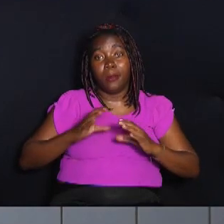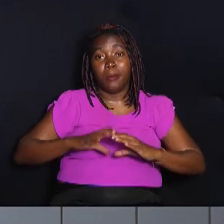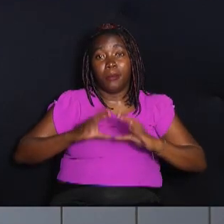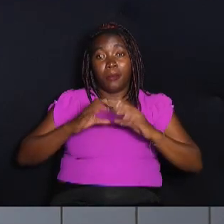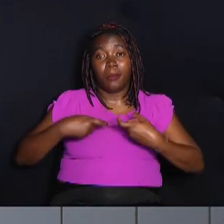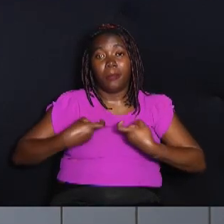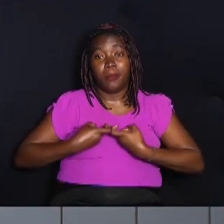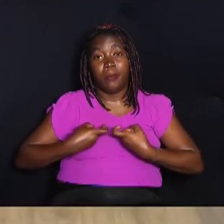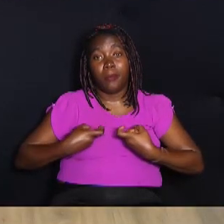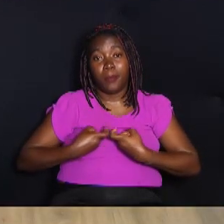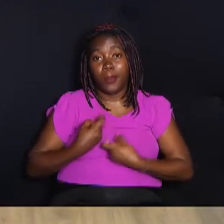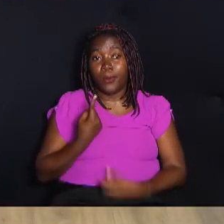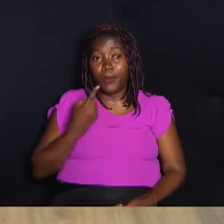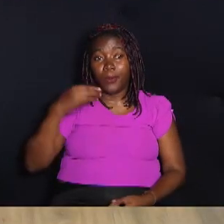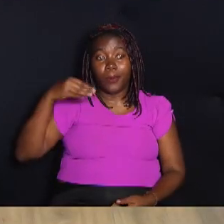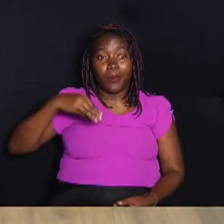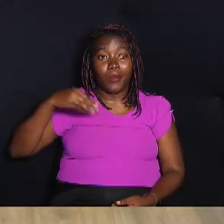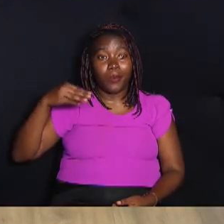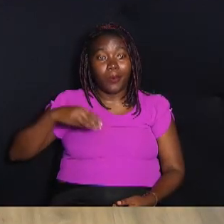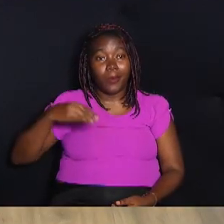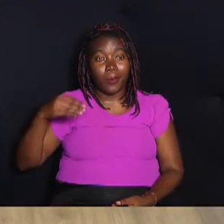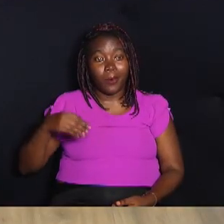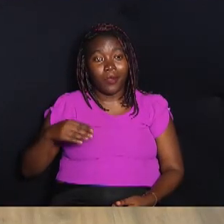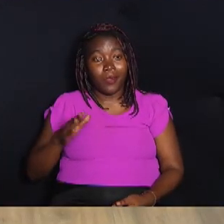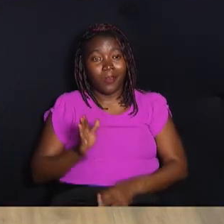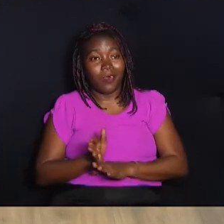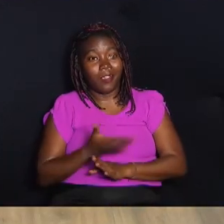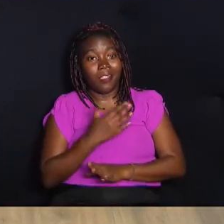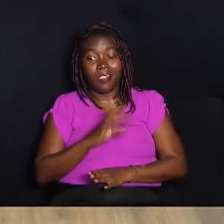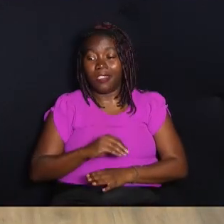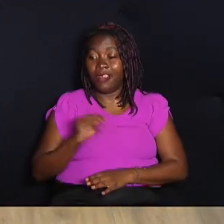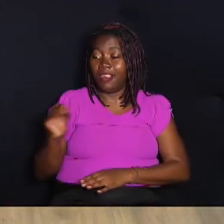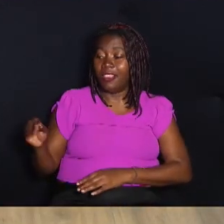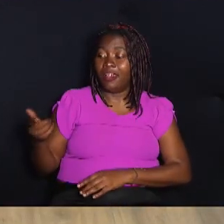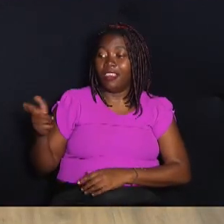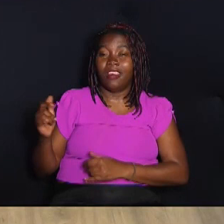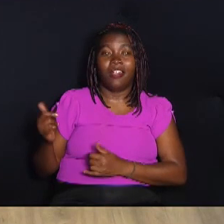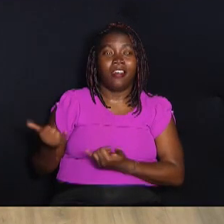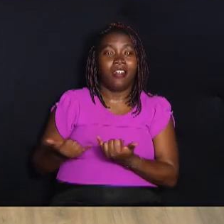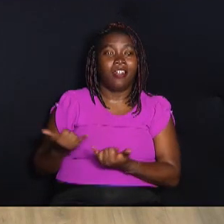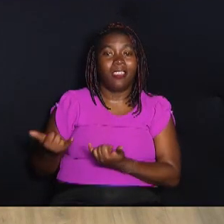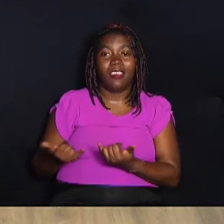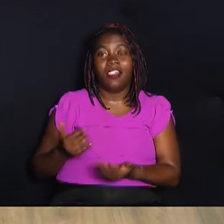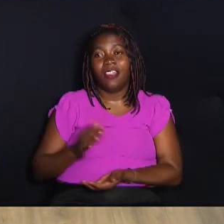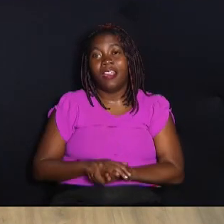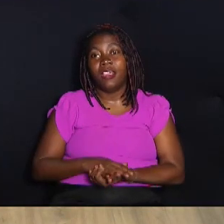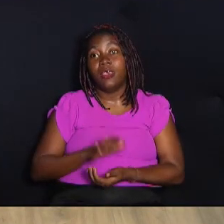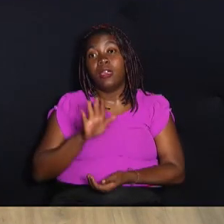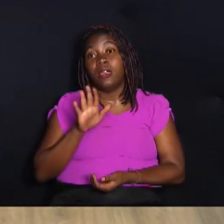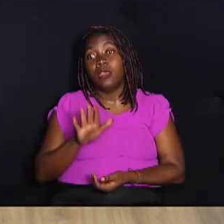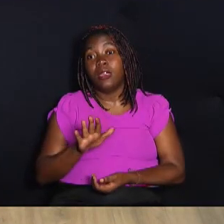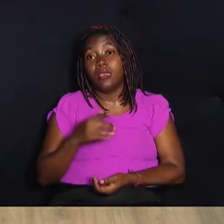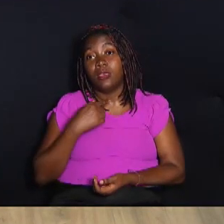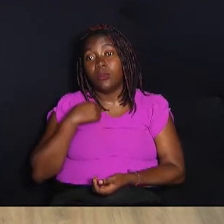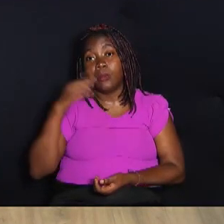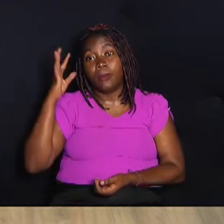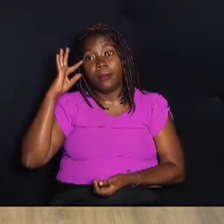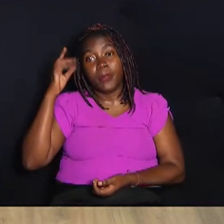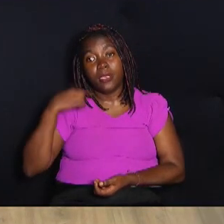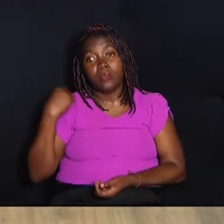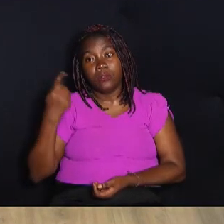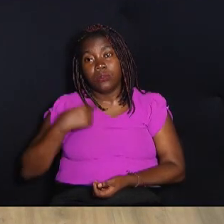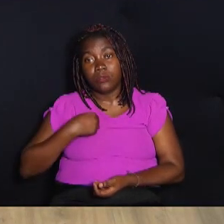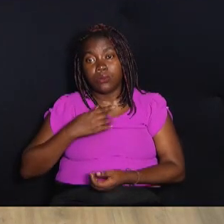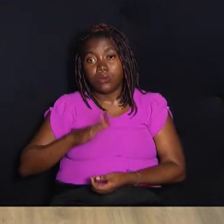aí dura um minuto, essa brincadeira, e a criança já vai para outra coisa. Não gosto mais, não quero mais. Pois é, mas eu penso que as nossas escolas